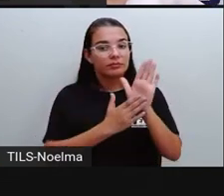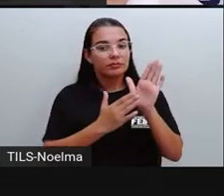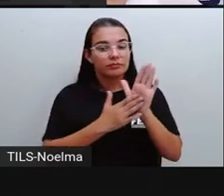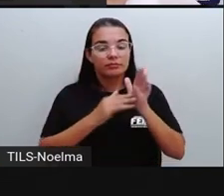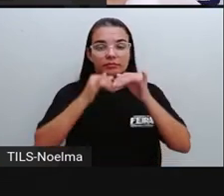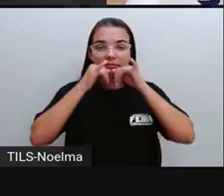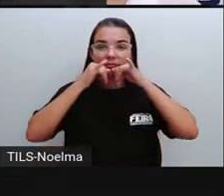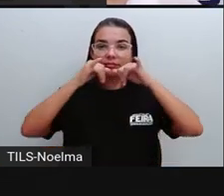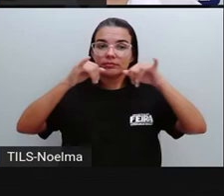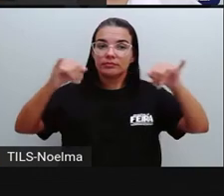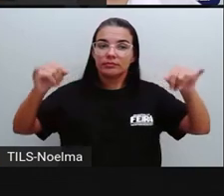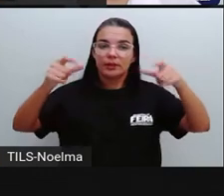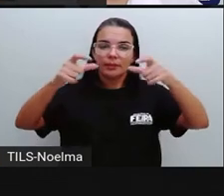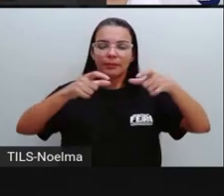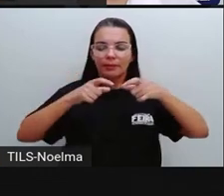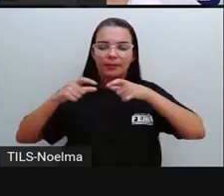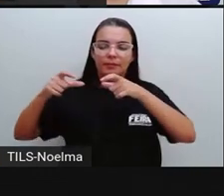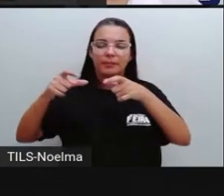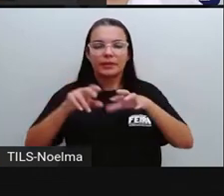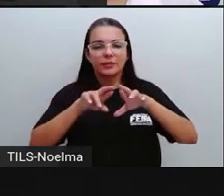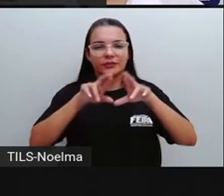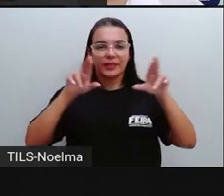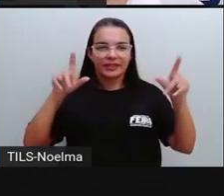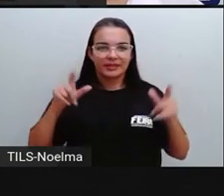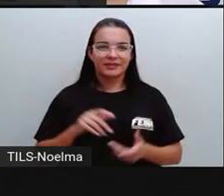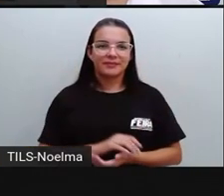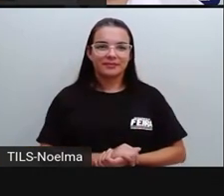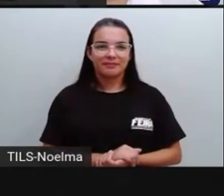lugares, e nós já vimos isso, né?